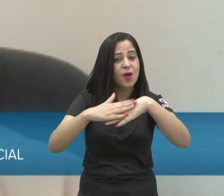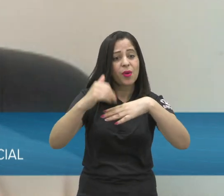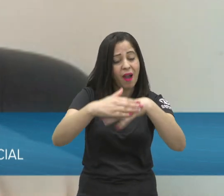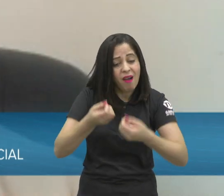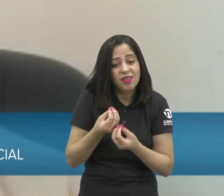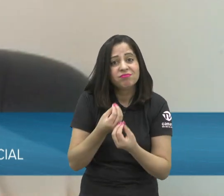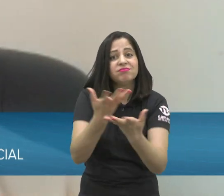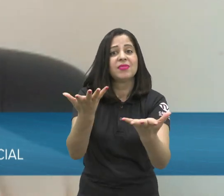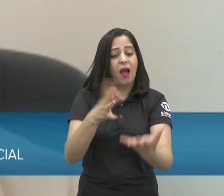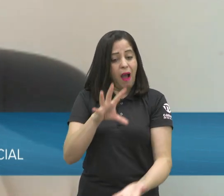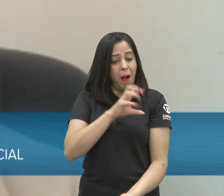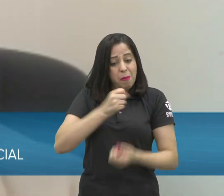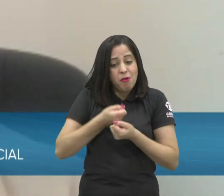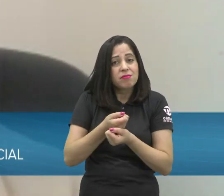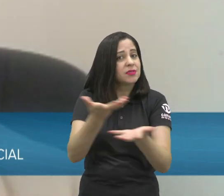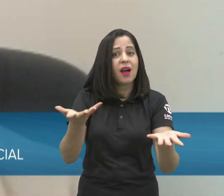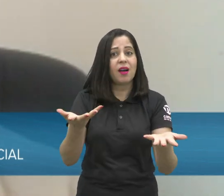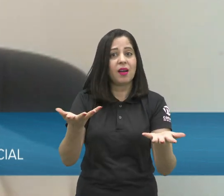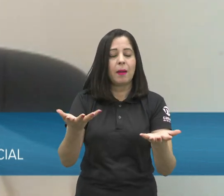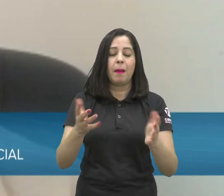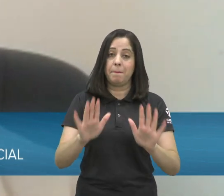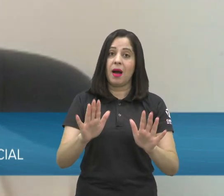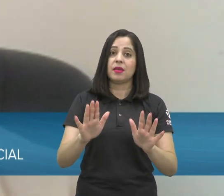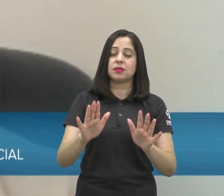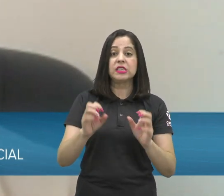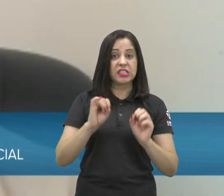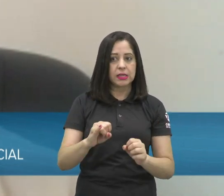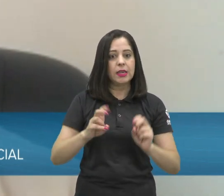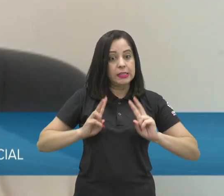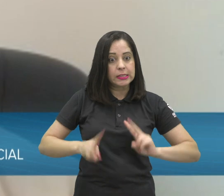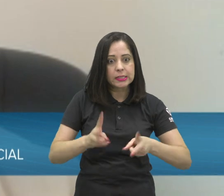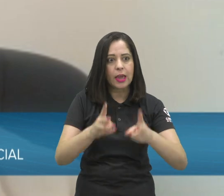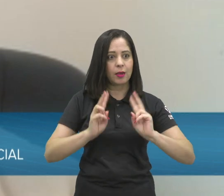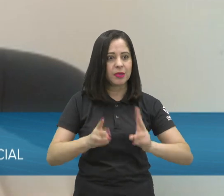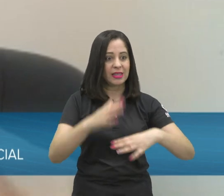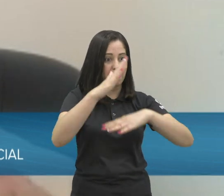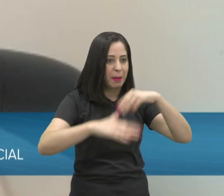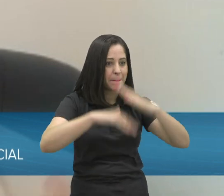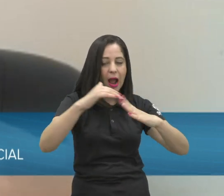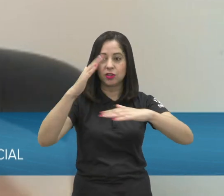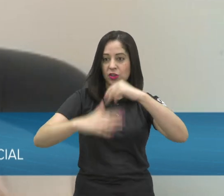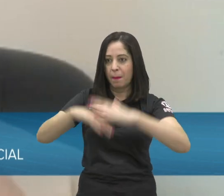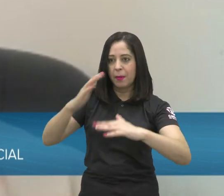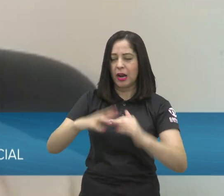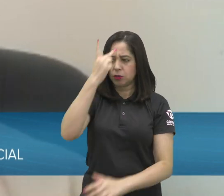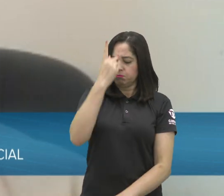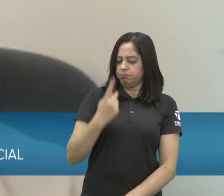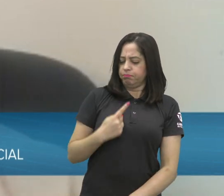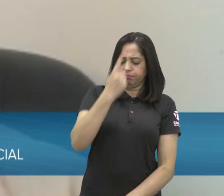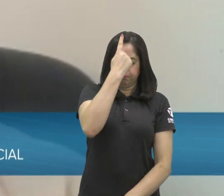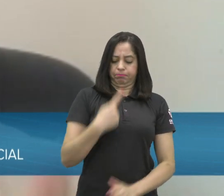de carinho e amor ao próximo, isso é um sentimento treinado. Então, quanto mais a gente consegue se desapropriar de nós